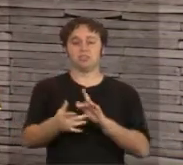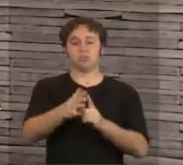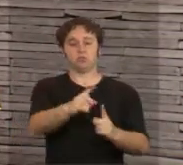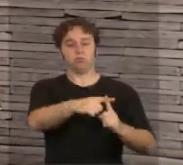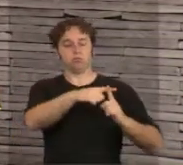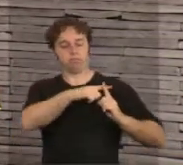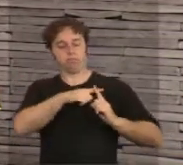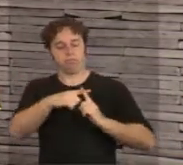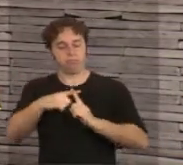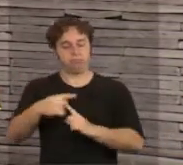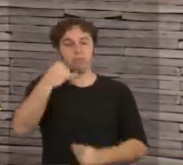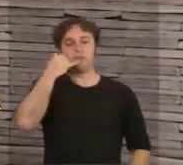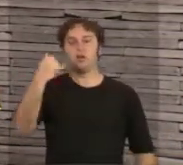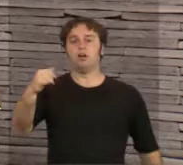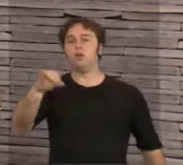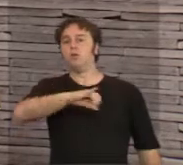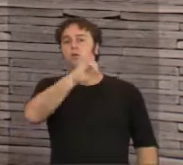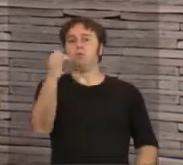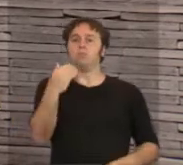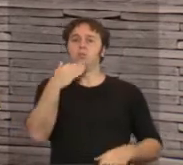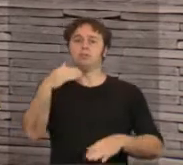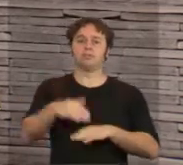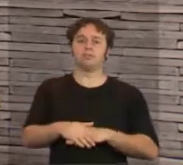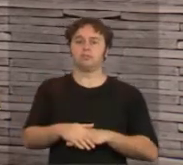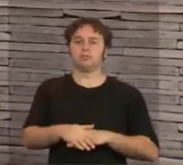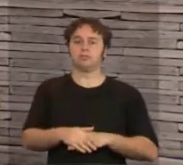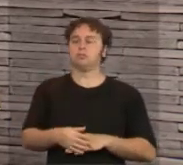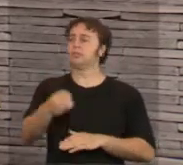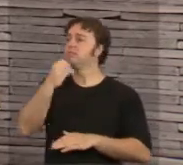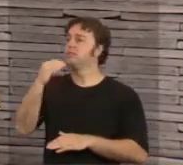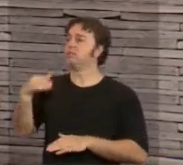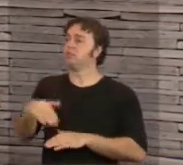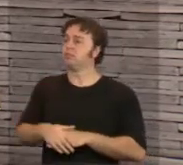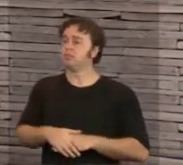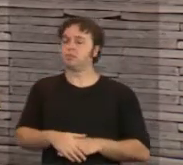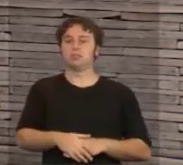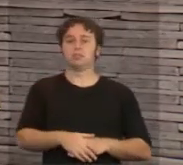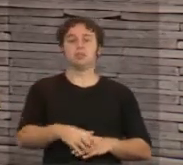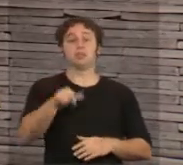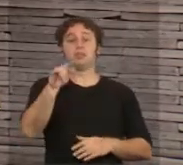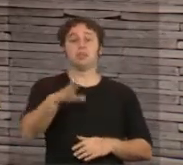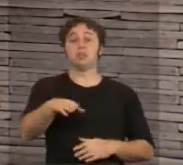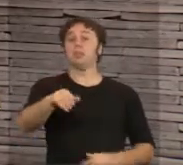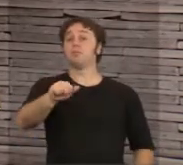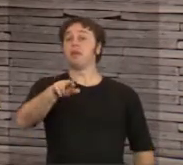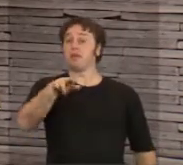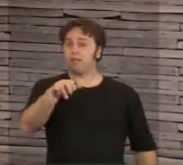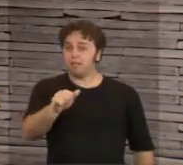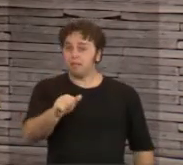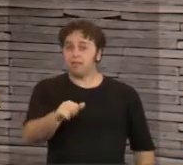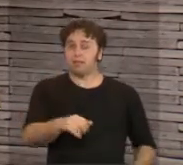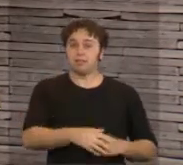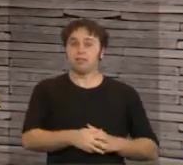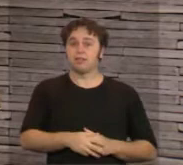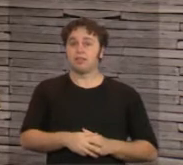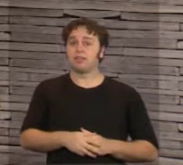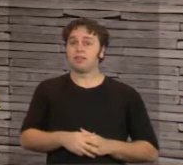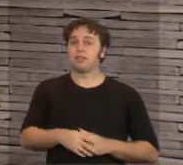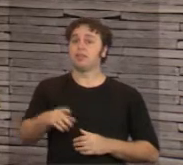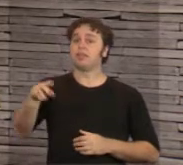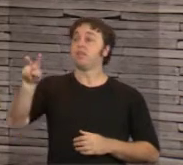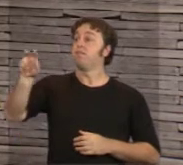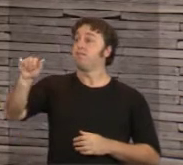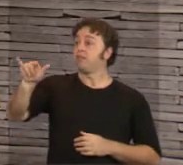Calvário. Vamos ver agora quem está na linha. Alô, boa noite. Boa noite. É a Maria que está falando? Não, é a Vilma.